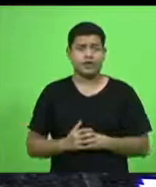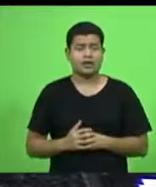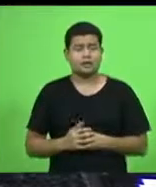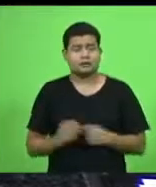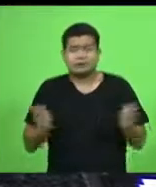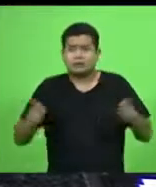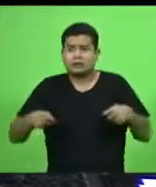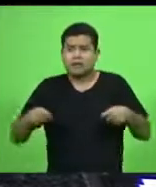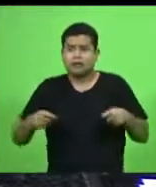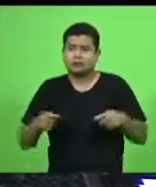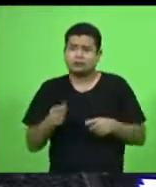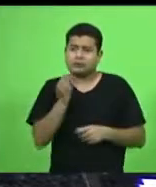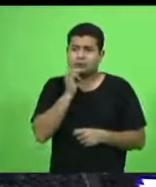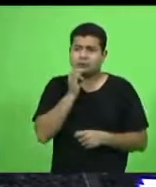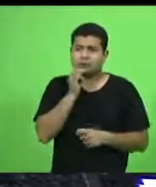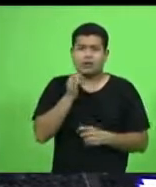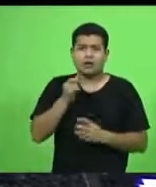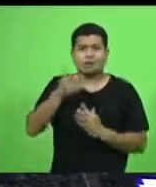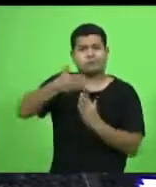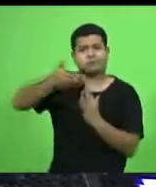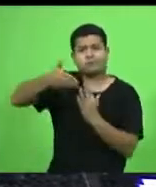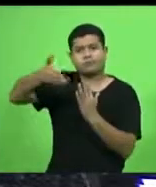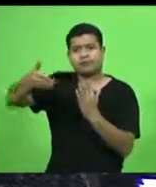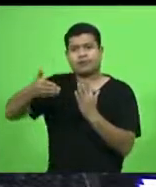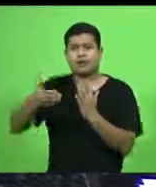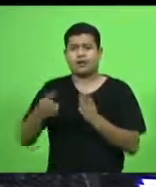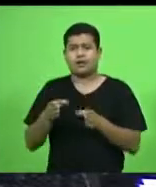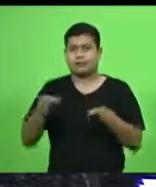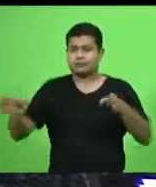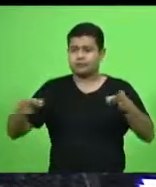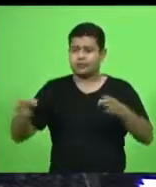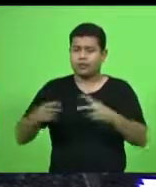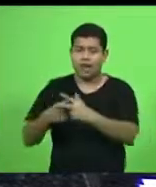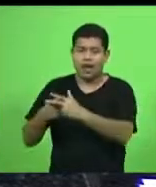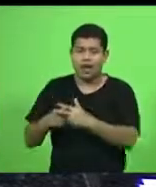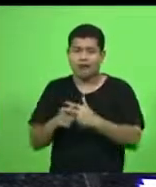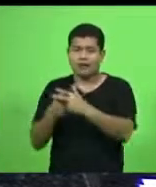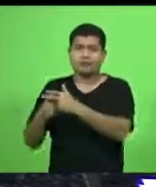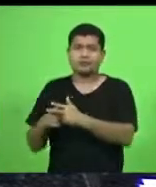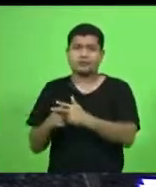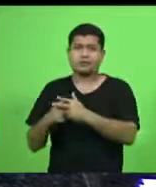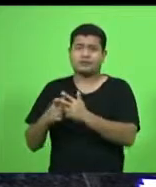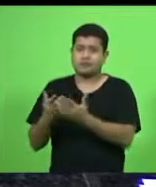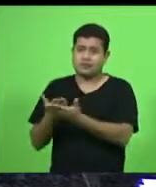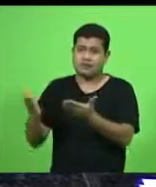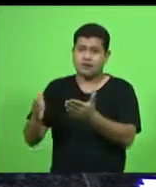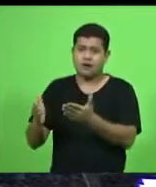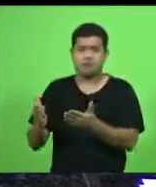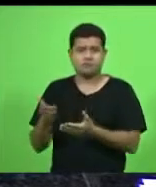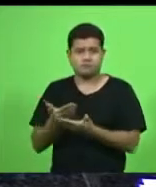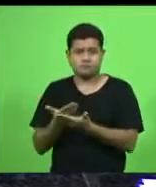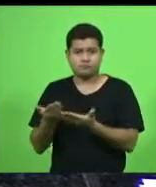num financiamento de longo prazo, numa recuperação do pequeno, médio